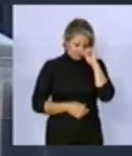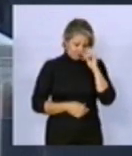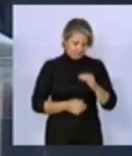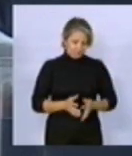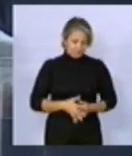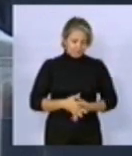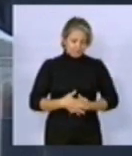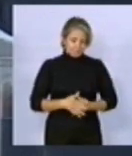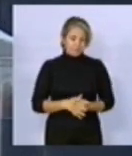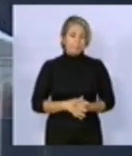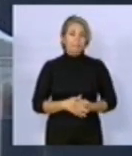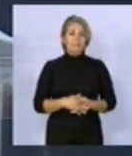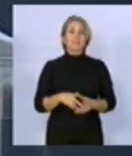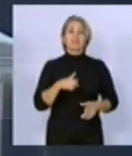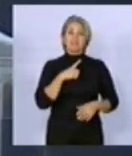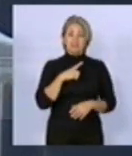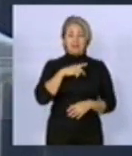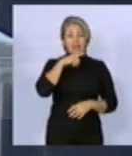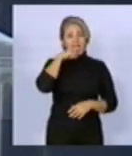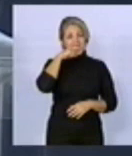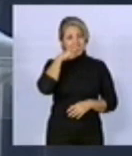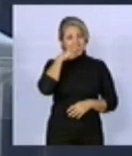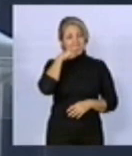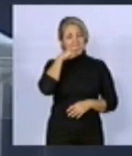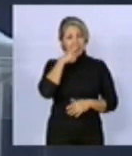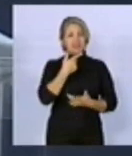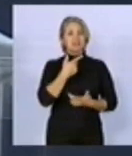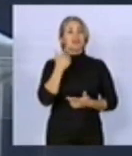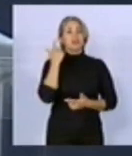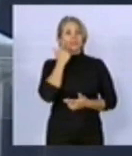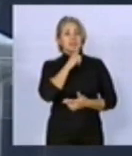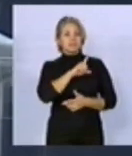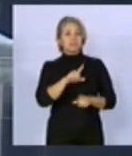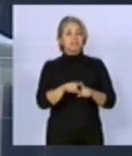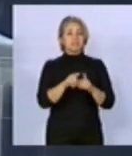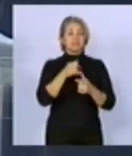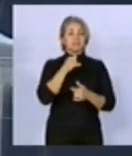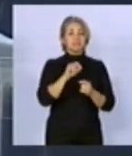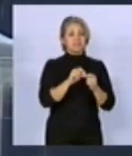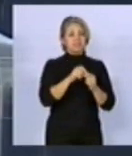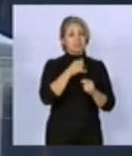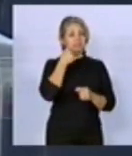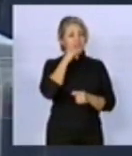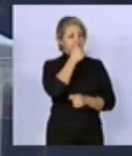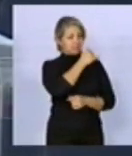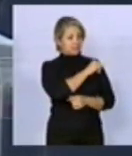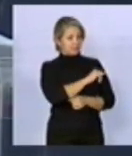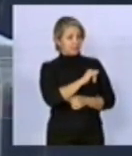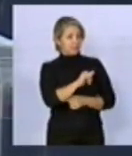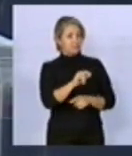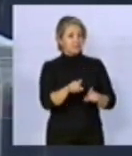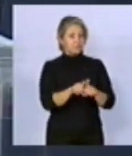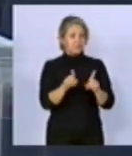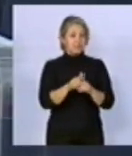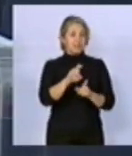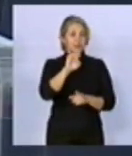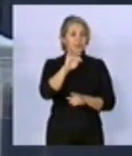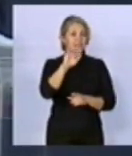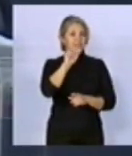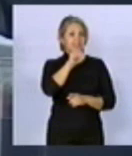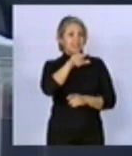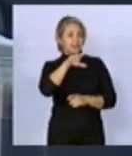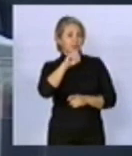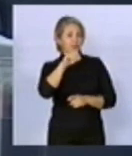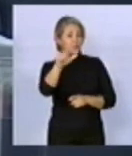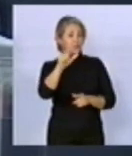com a cana-de-açúcar fabricamos além do açúcar etanol e bioeletricidade o etanol reduz a emissão de co2 e 90 por cento e